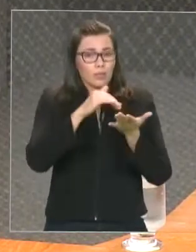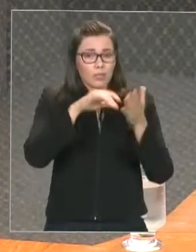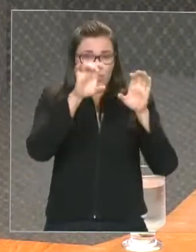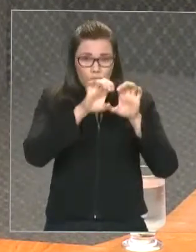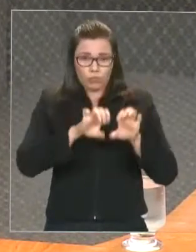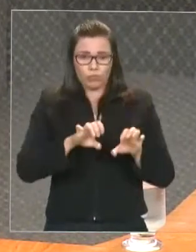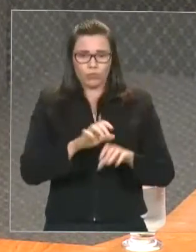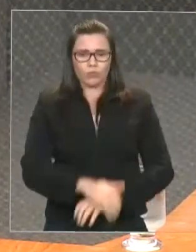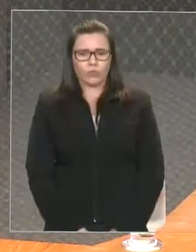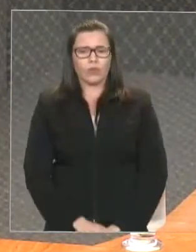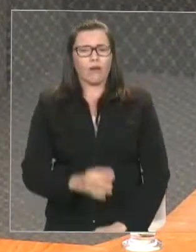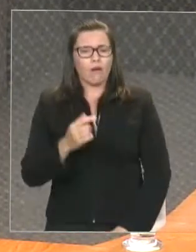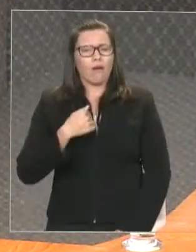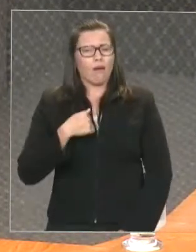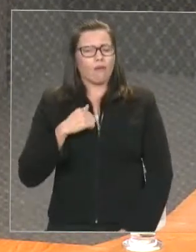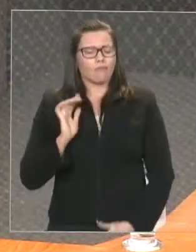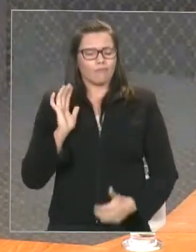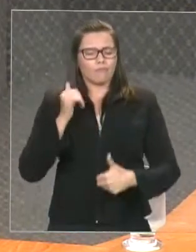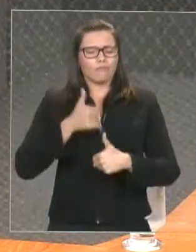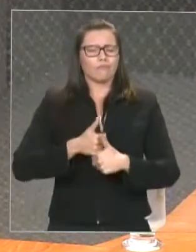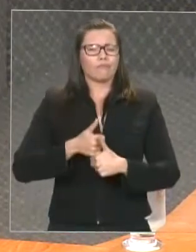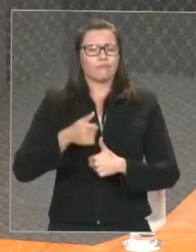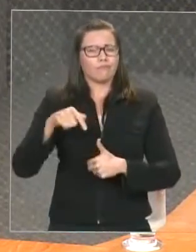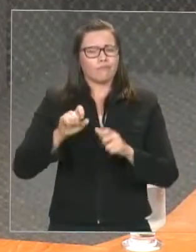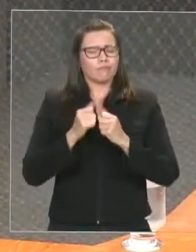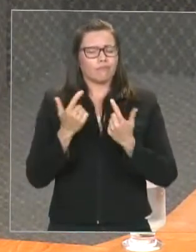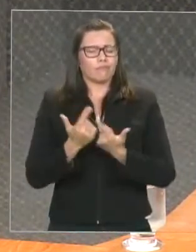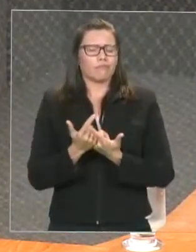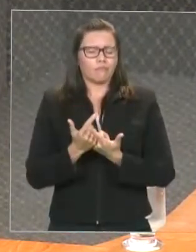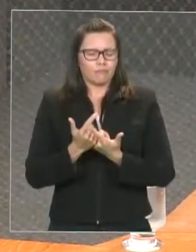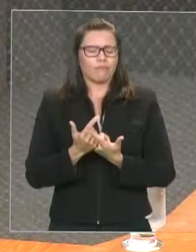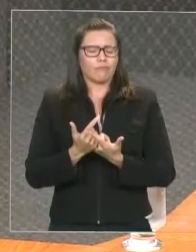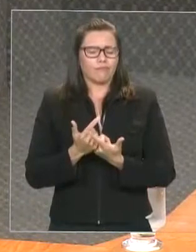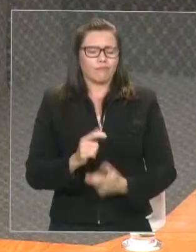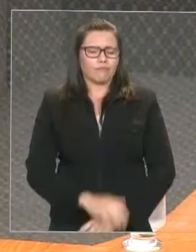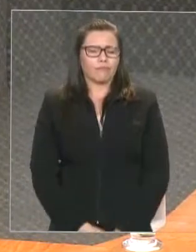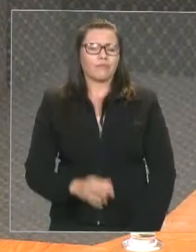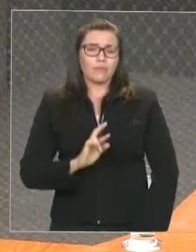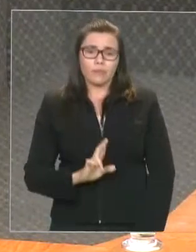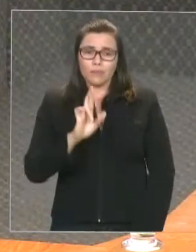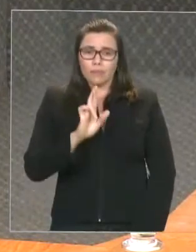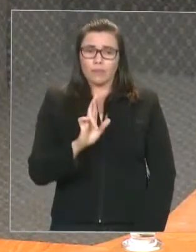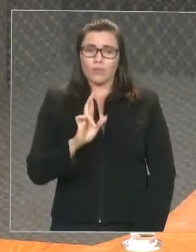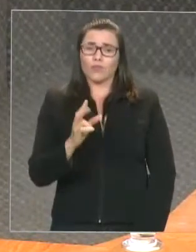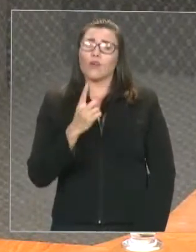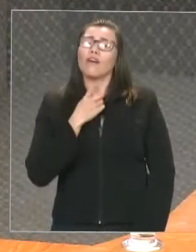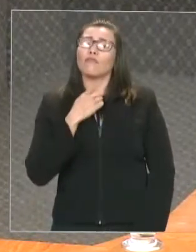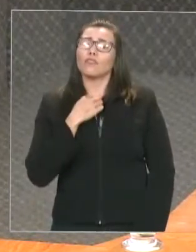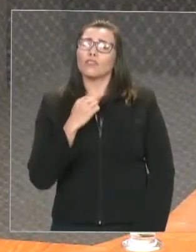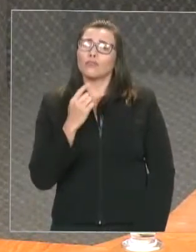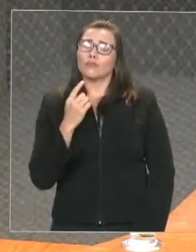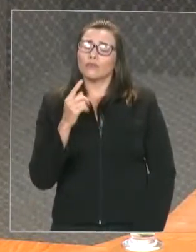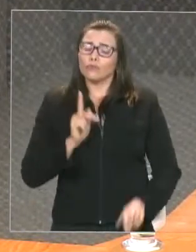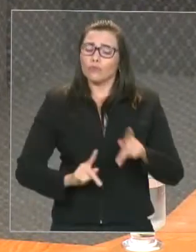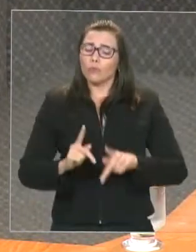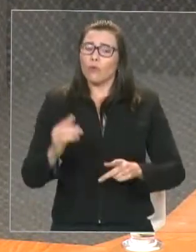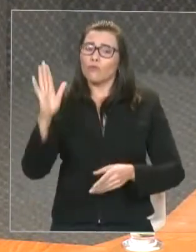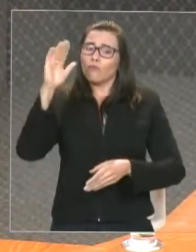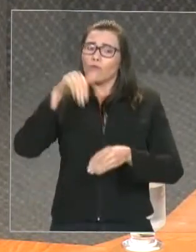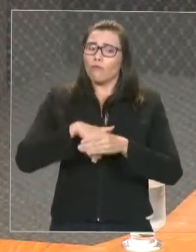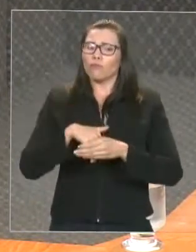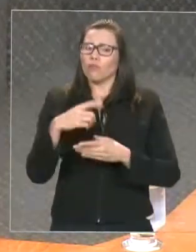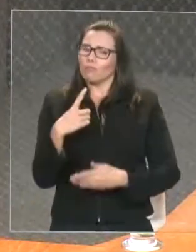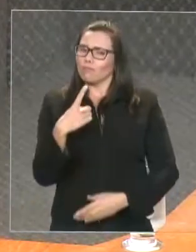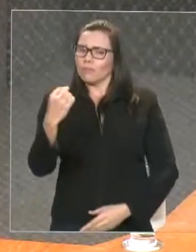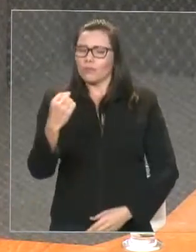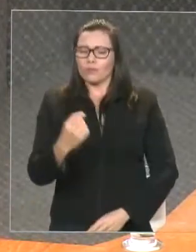representando a vontade do povo que fizemos e agora estamos colhendo esses frutos com o reconhecimento do nosso governador, dizendo que